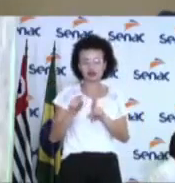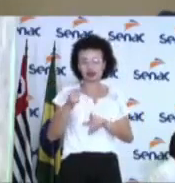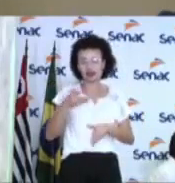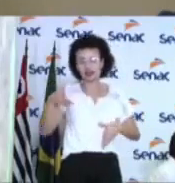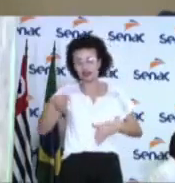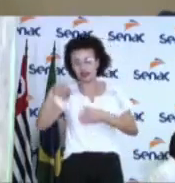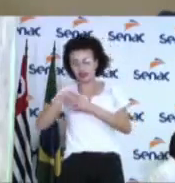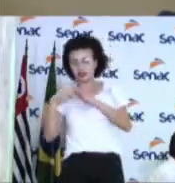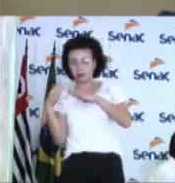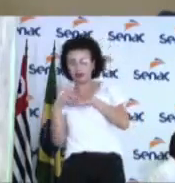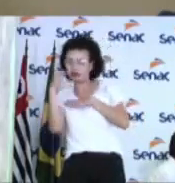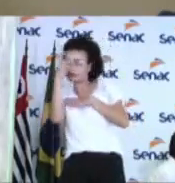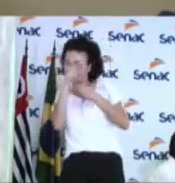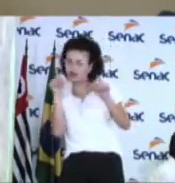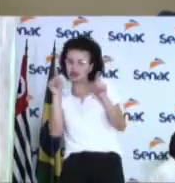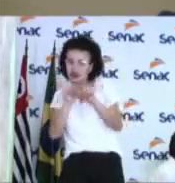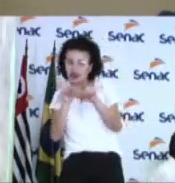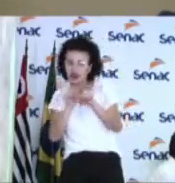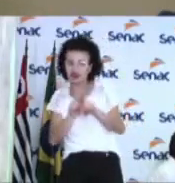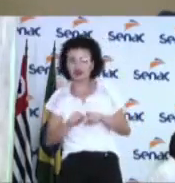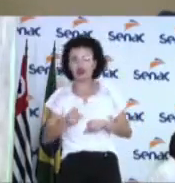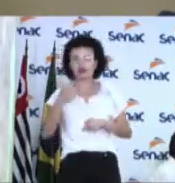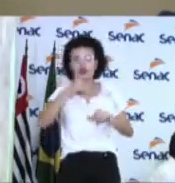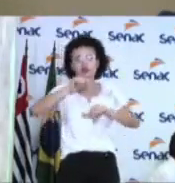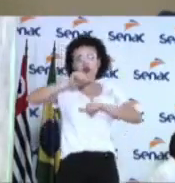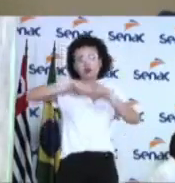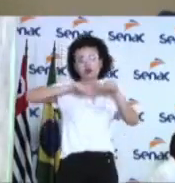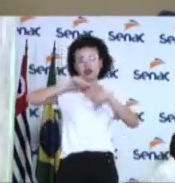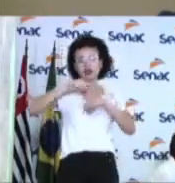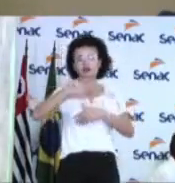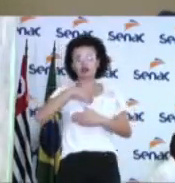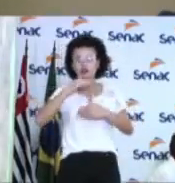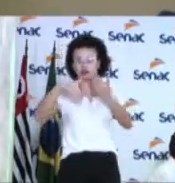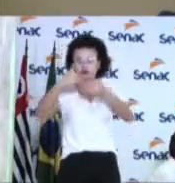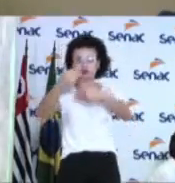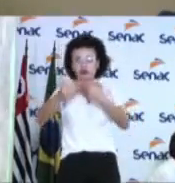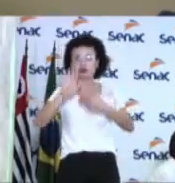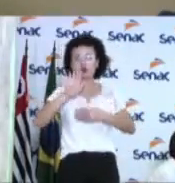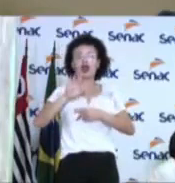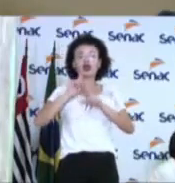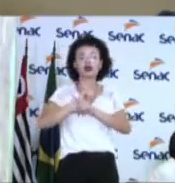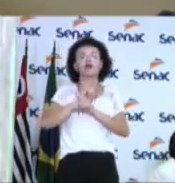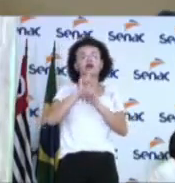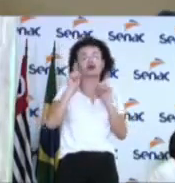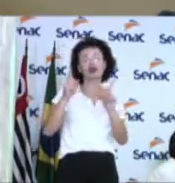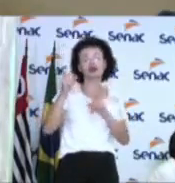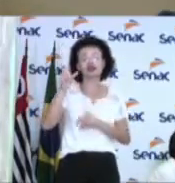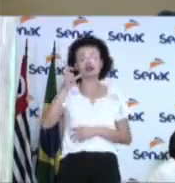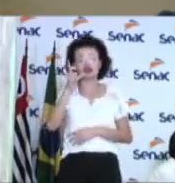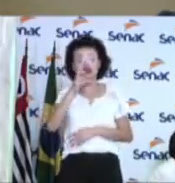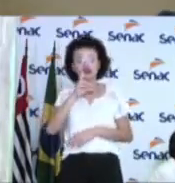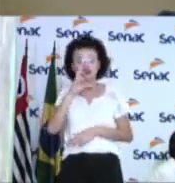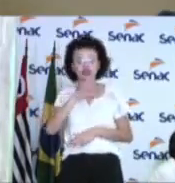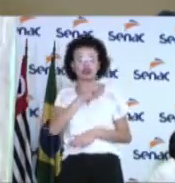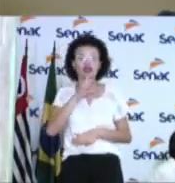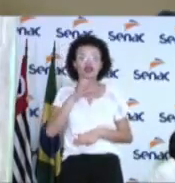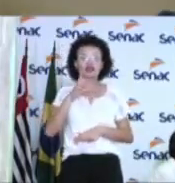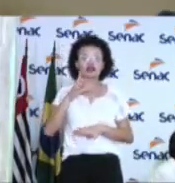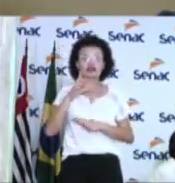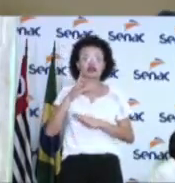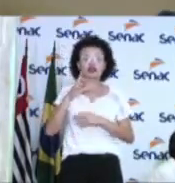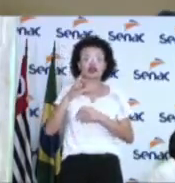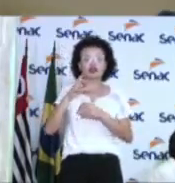lado e mudando os processos, porque, apesar da gente entregar um material que, muitas vezes, numa emissora de